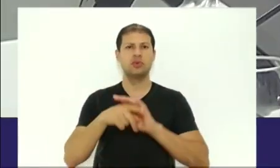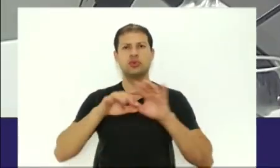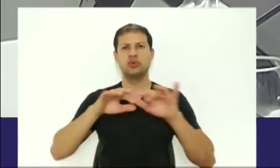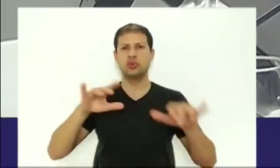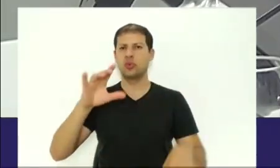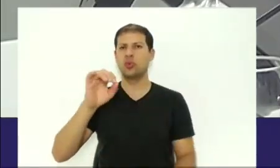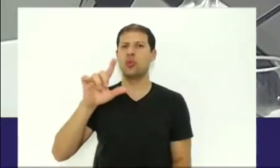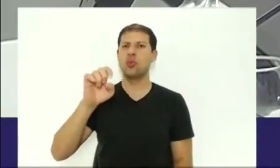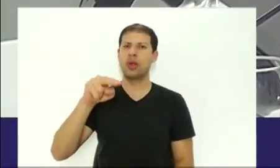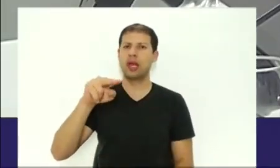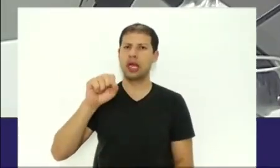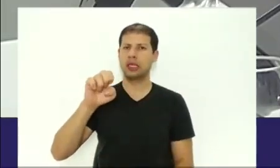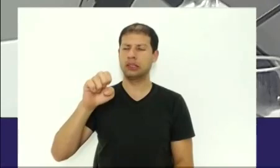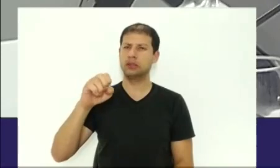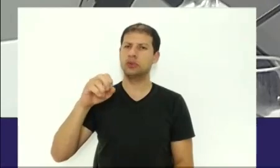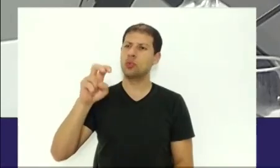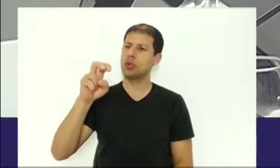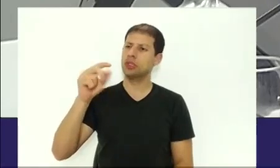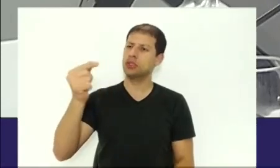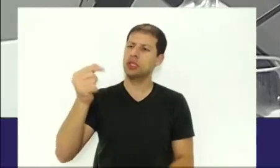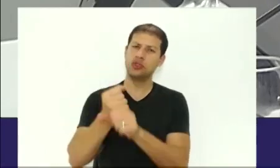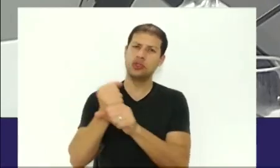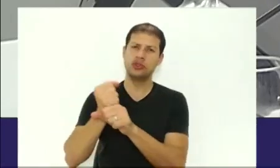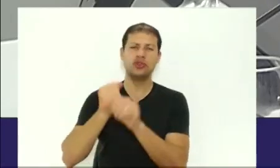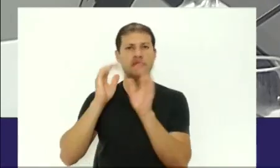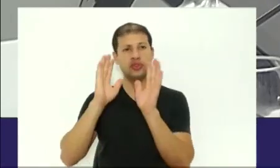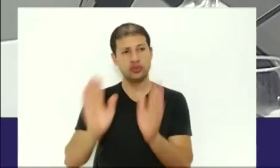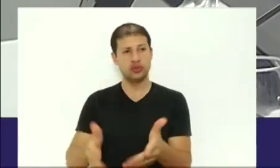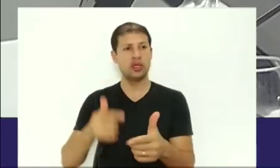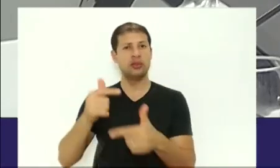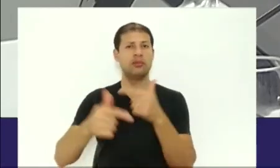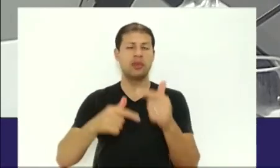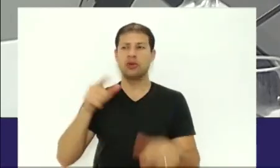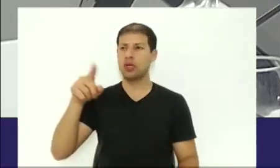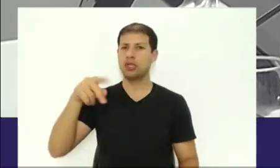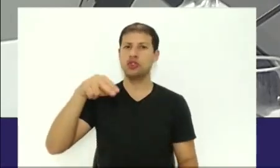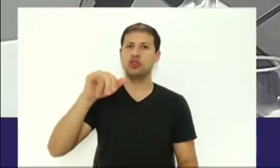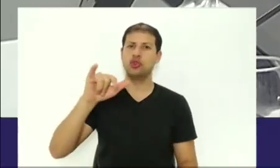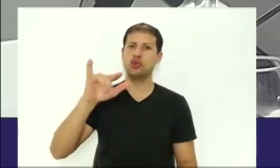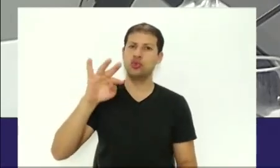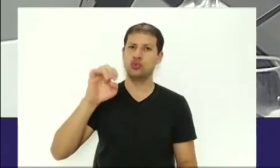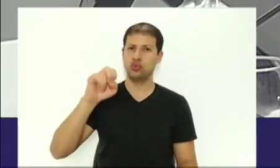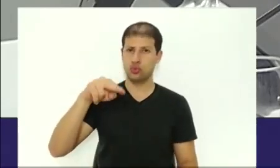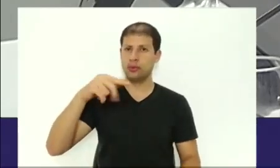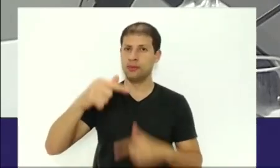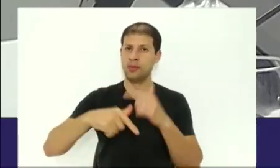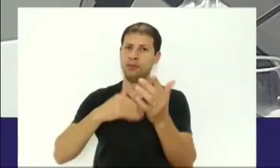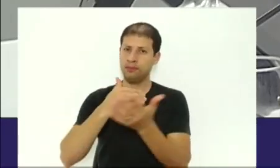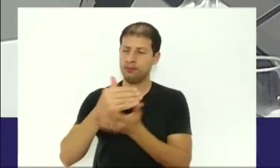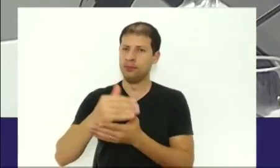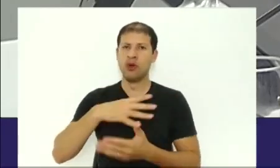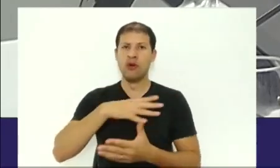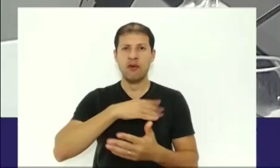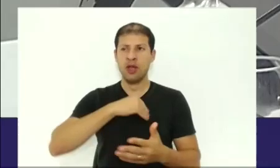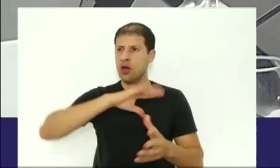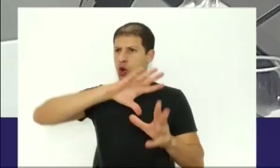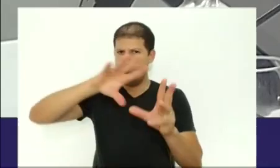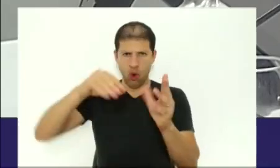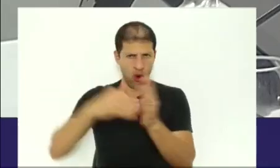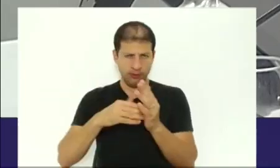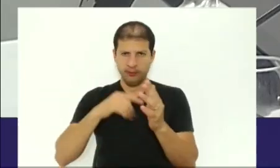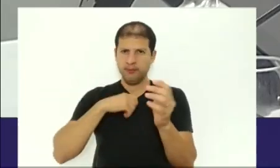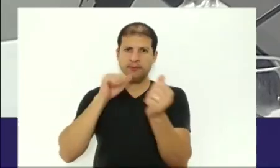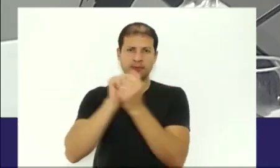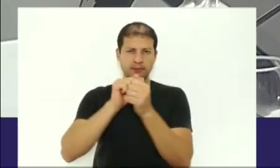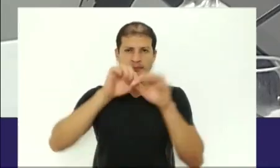Advogados, 57 anos já, seu Newton, ele começou essa atividade, trouxe todos os filhos juntos e é um dos